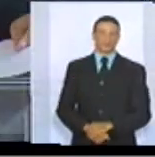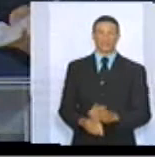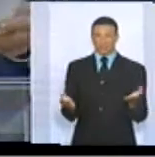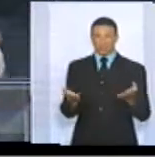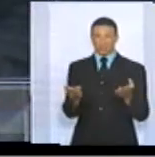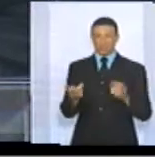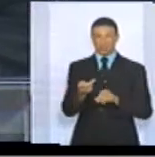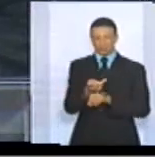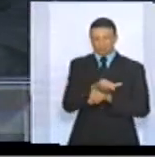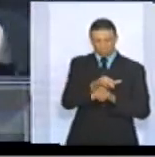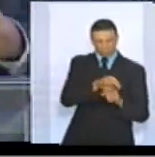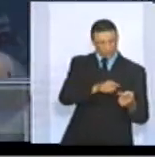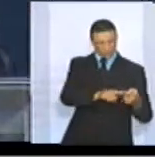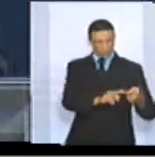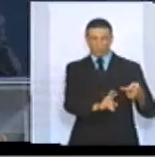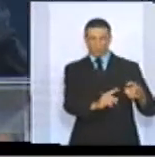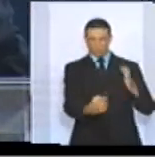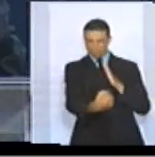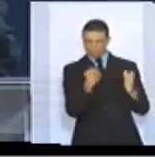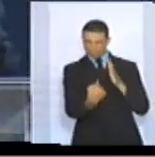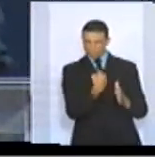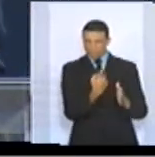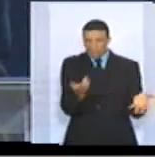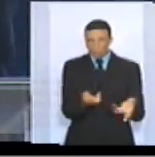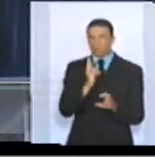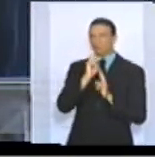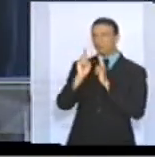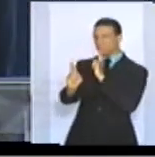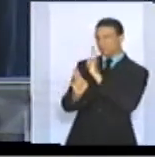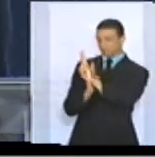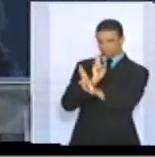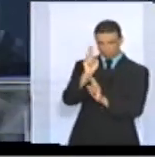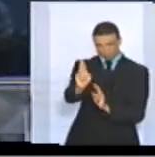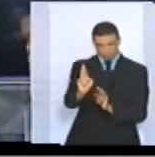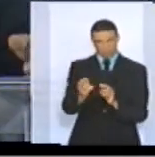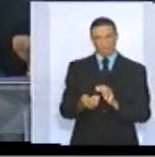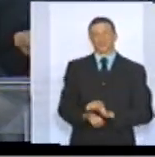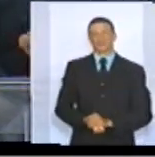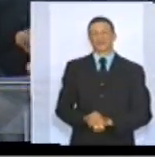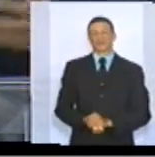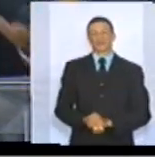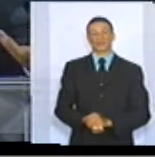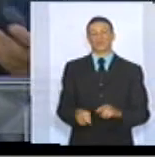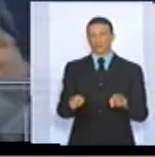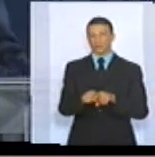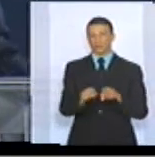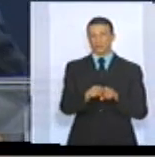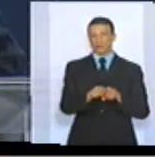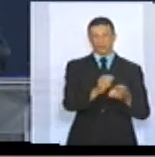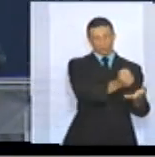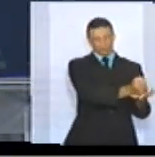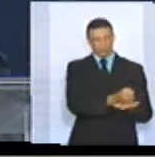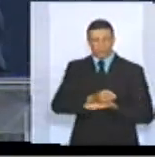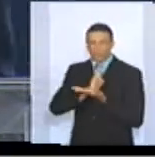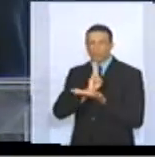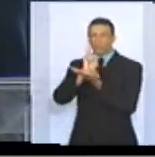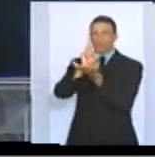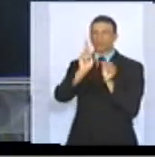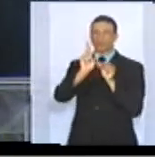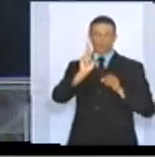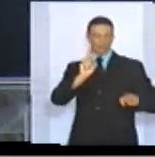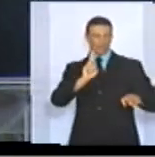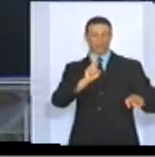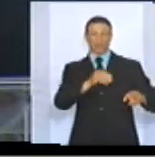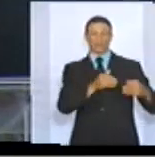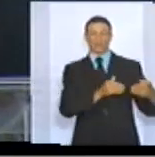aqui responder algumas das questões que foram apresentadas e apresentar a vocês a visão da Agência